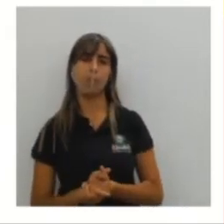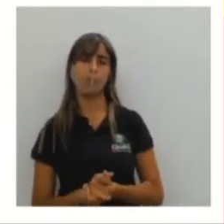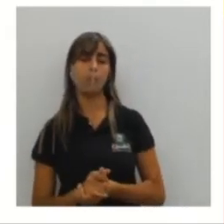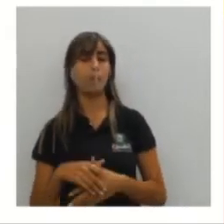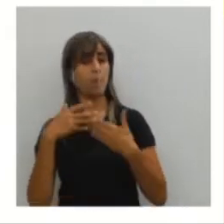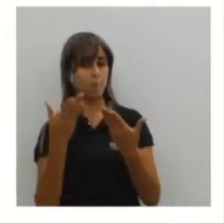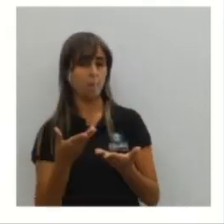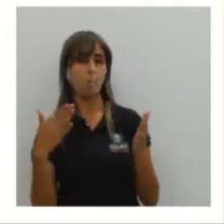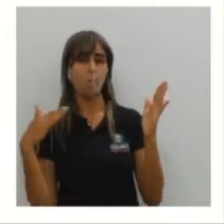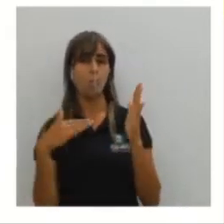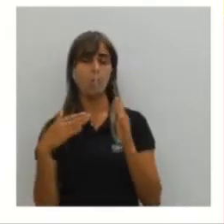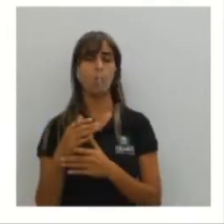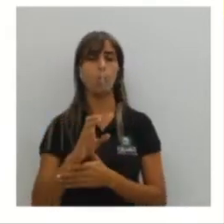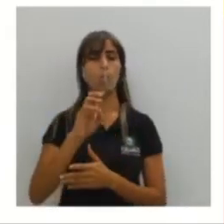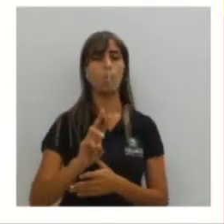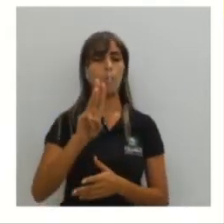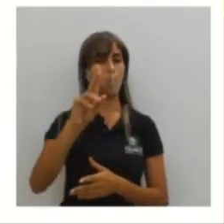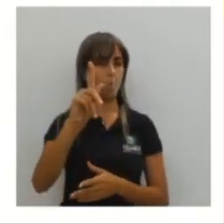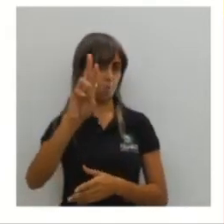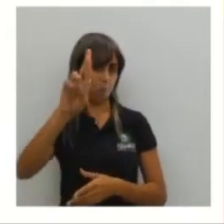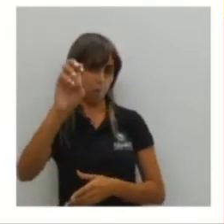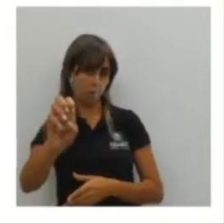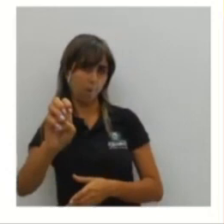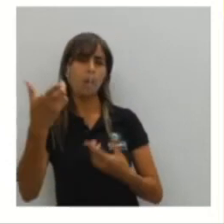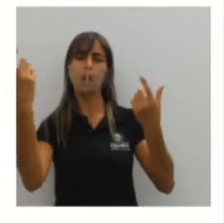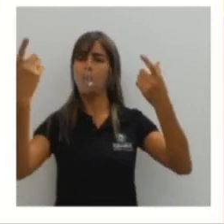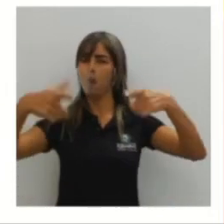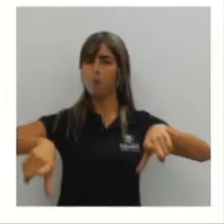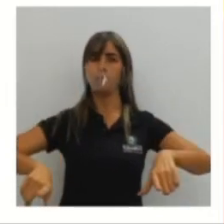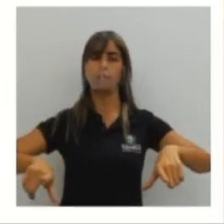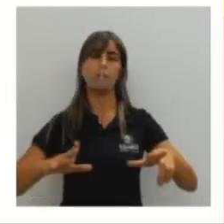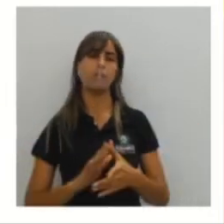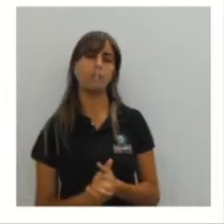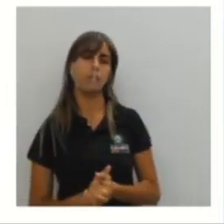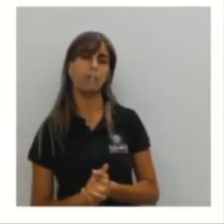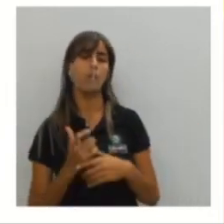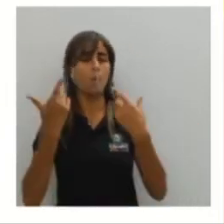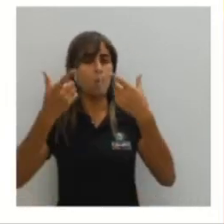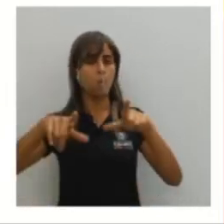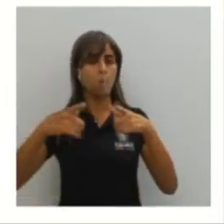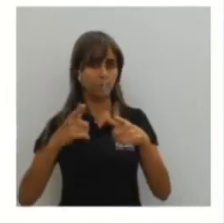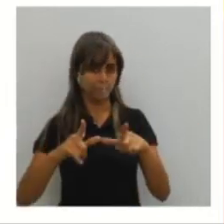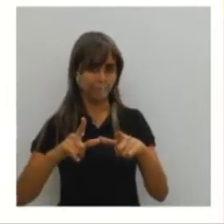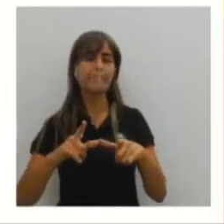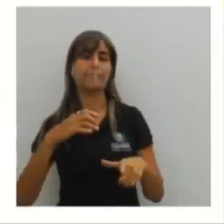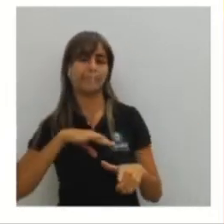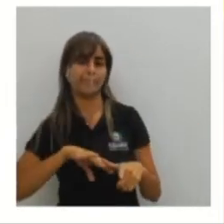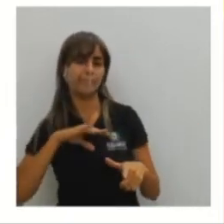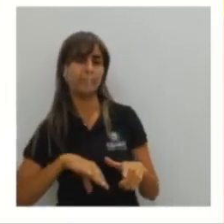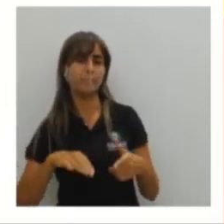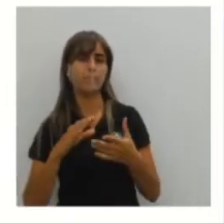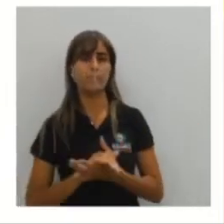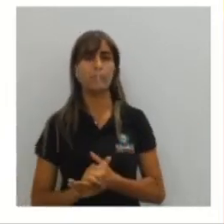E aí o penúltimo é o where, tá? Perguntando sobre localização, que seria traduzido na língua portuguesa como onde ou